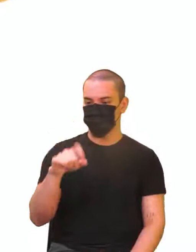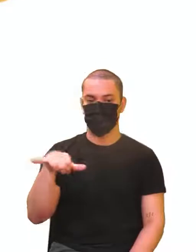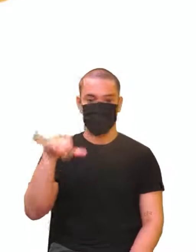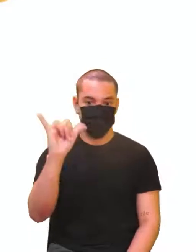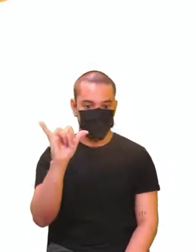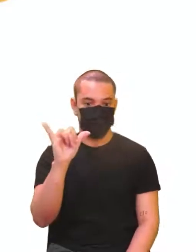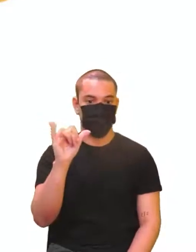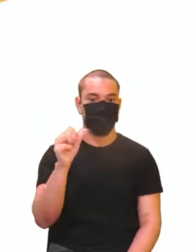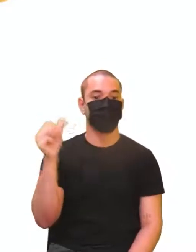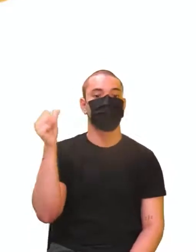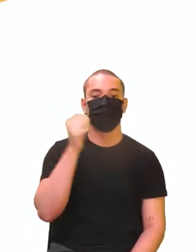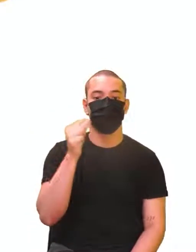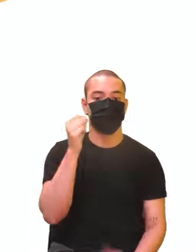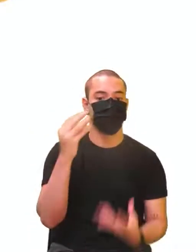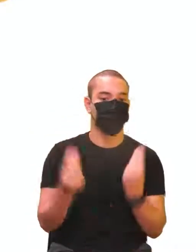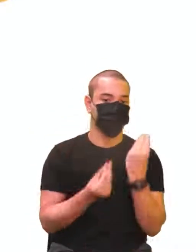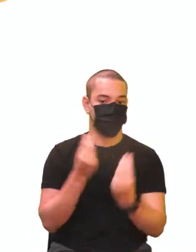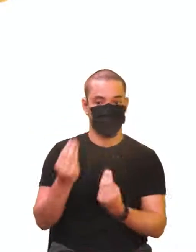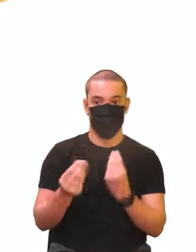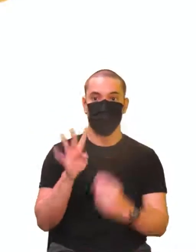Se sublinha na prova.